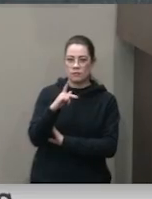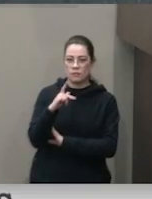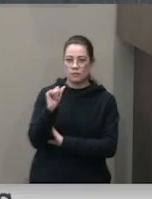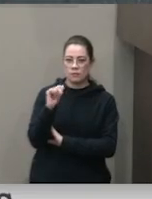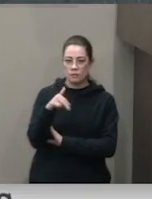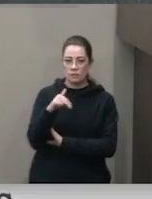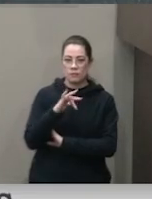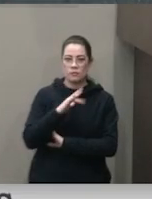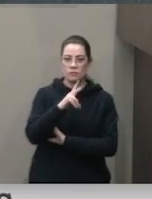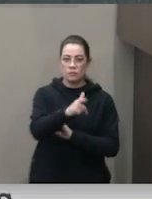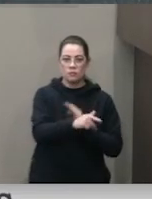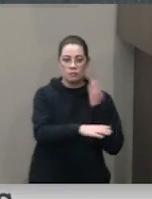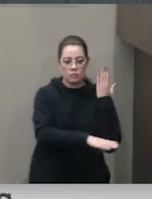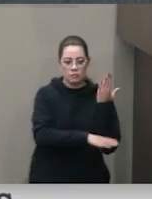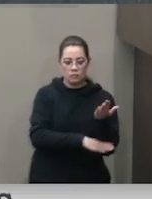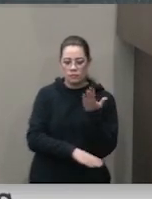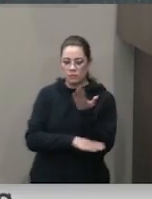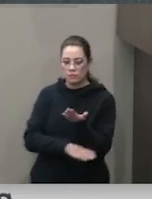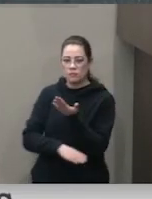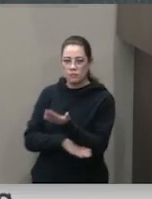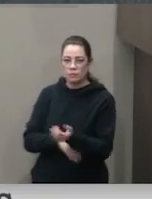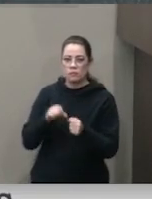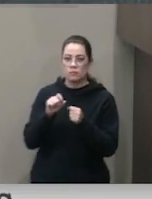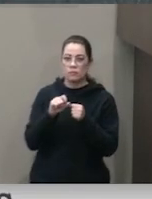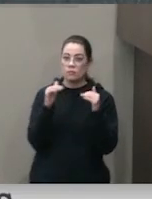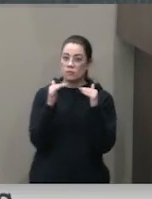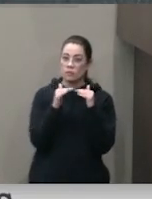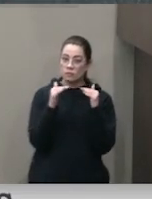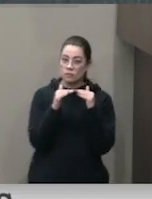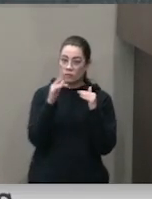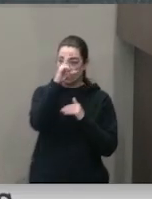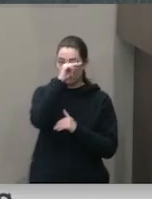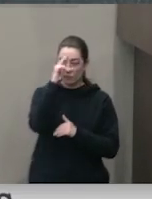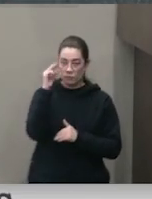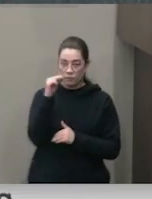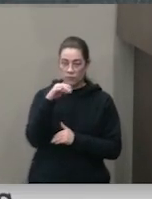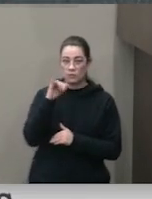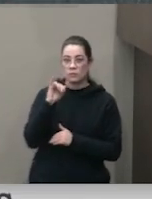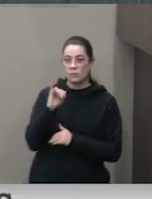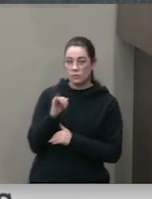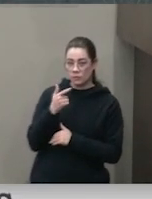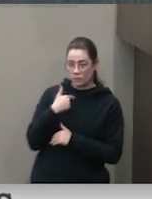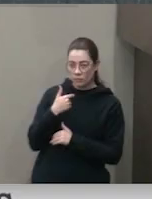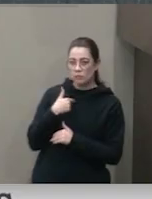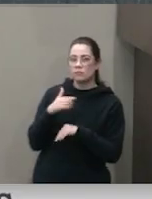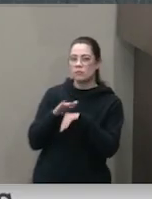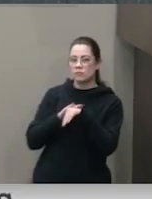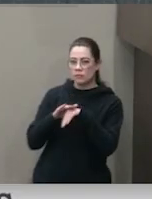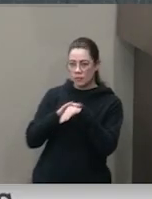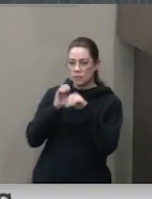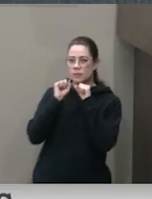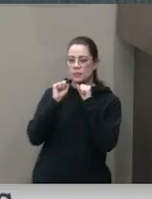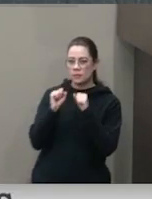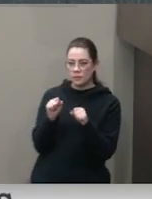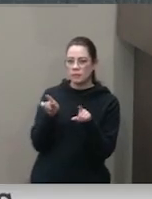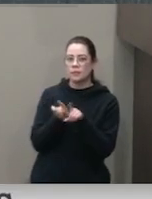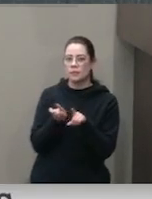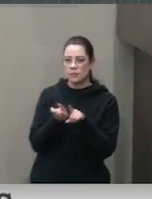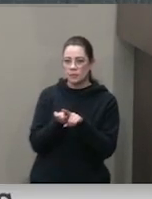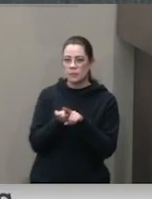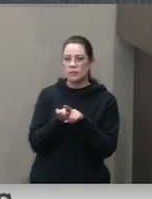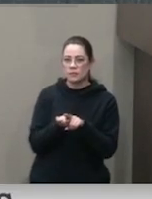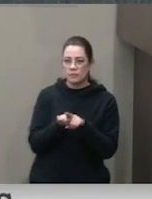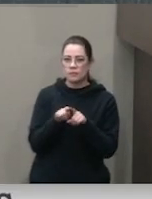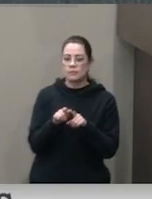os cortes e podas são feitos em acordo com o município. Então, inclusive, eu fiz conversa com o secretário, até para não compartilhar